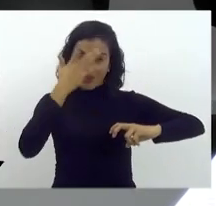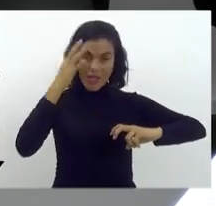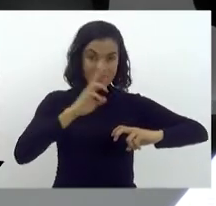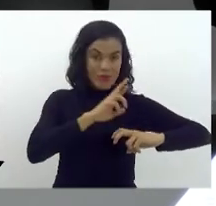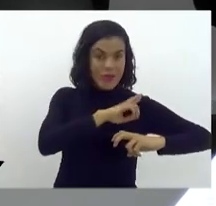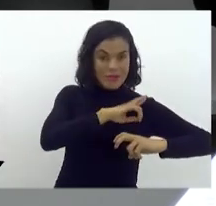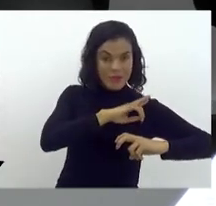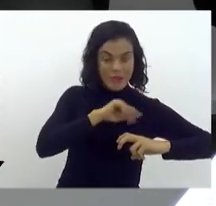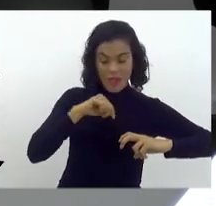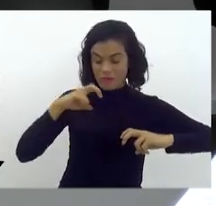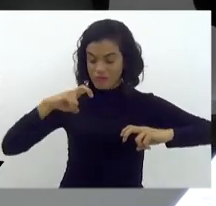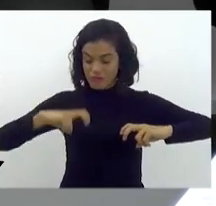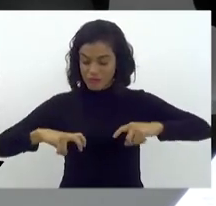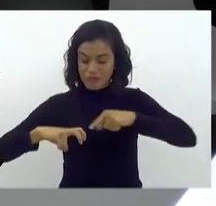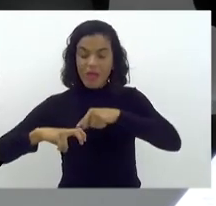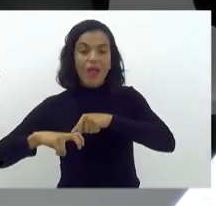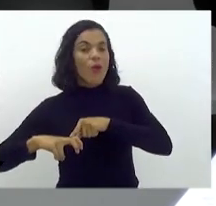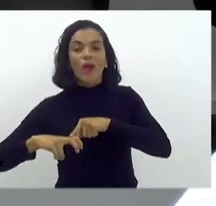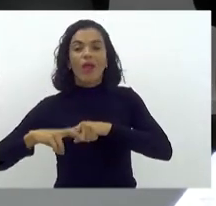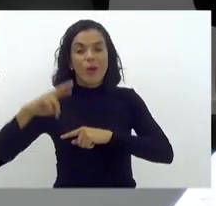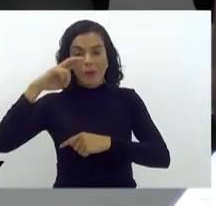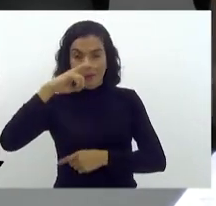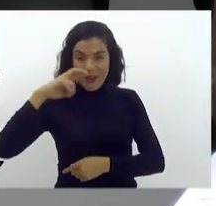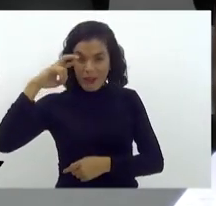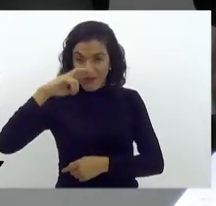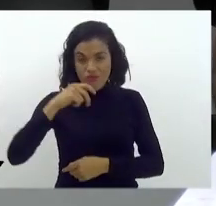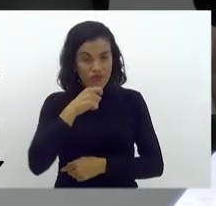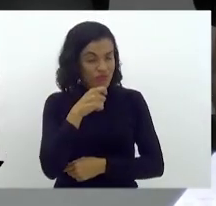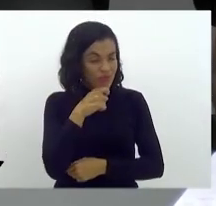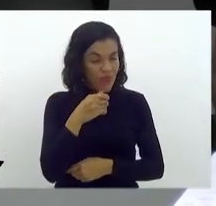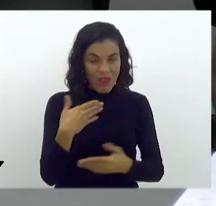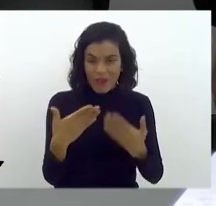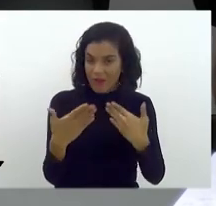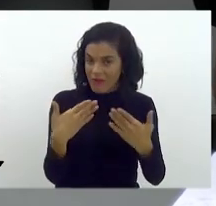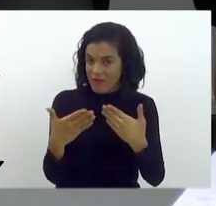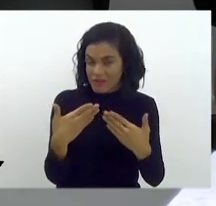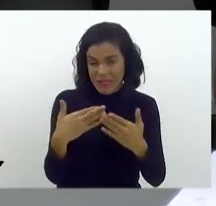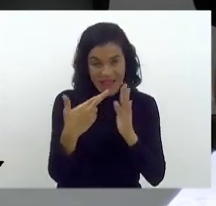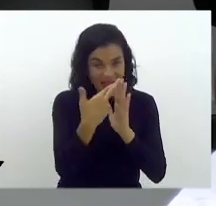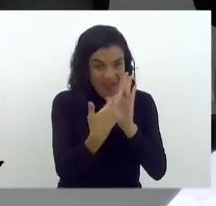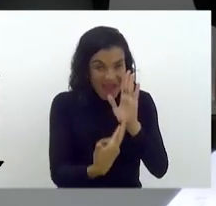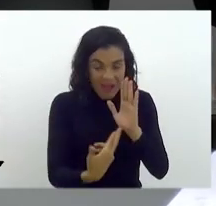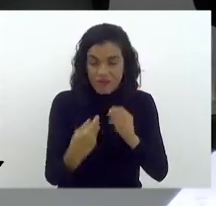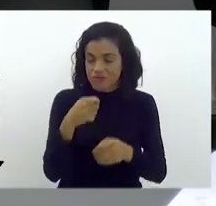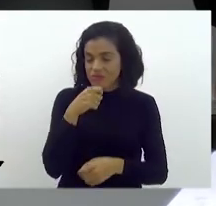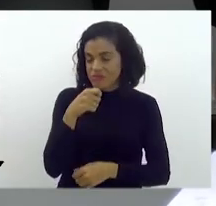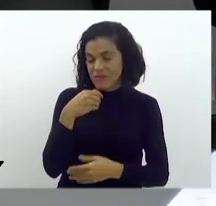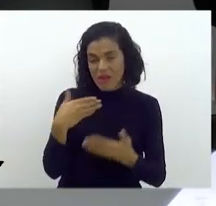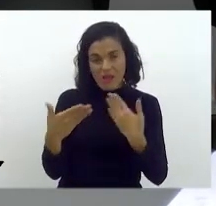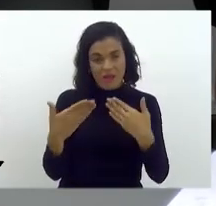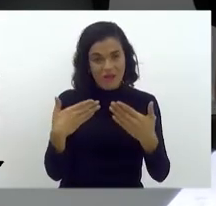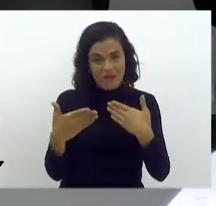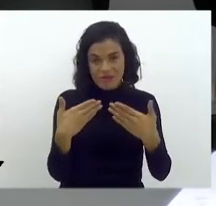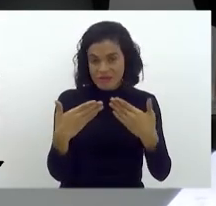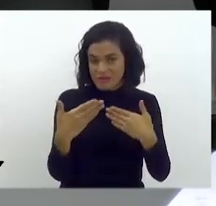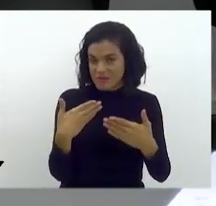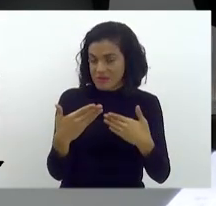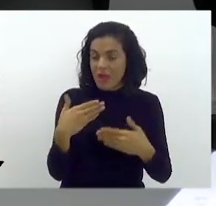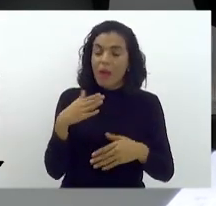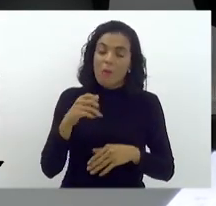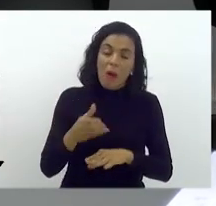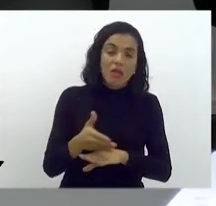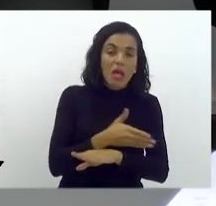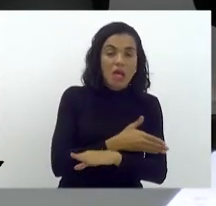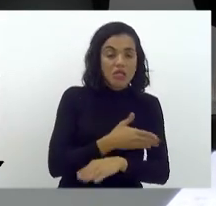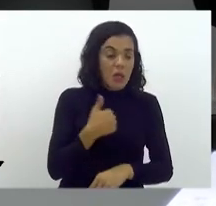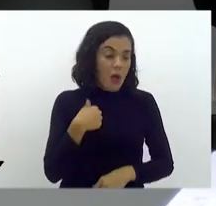com o perito não tem em regra não tem Então porque a gente pode conversar antes